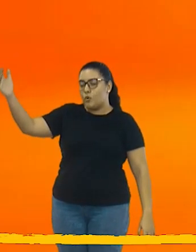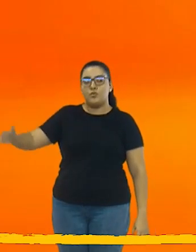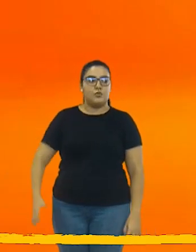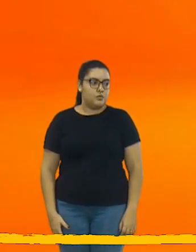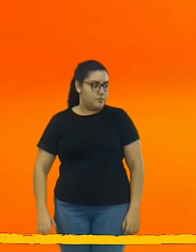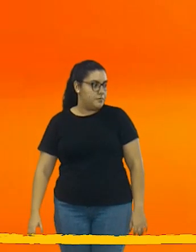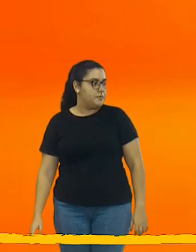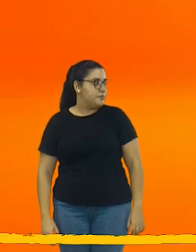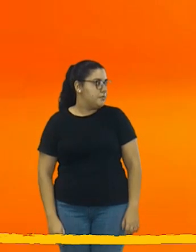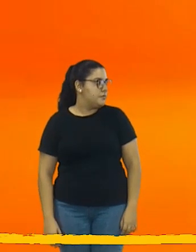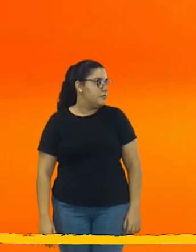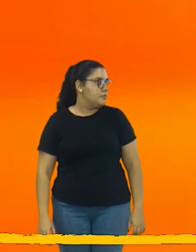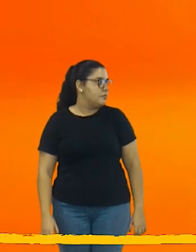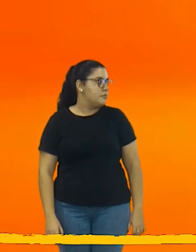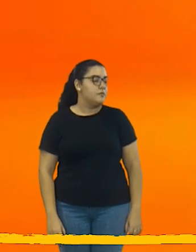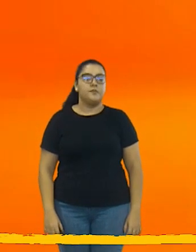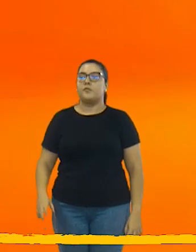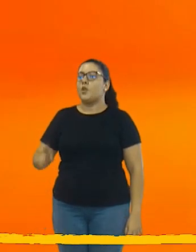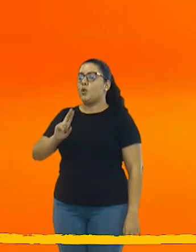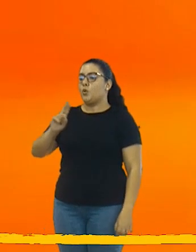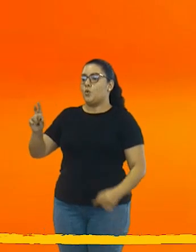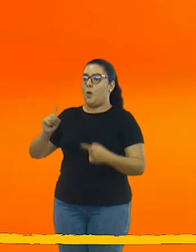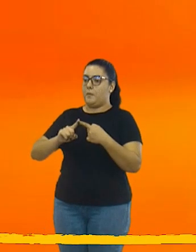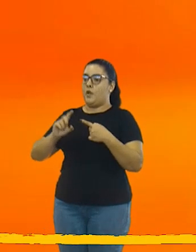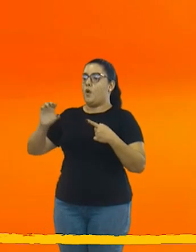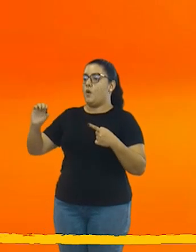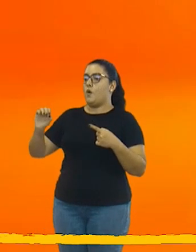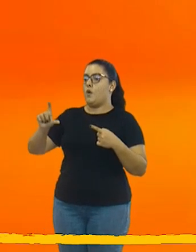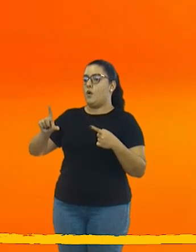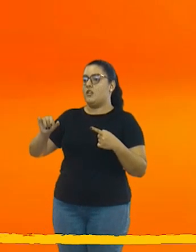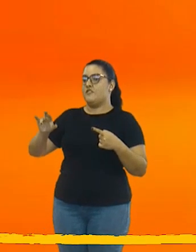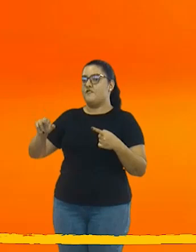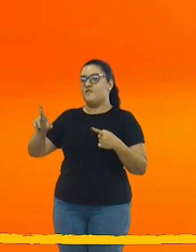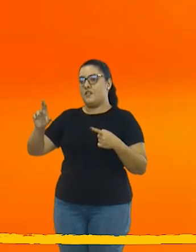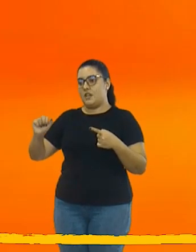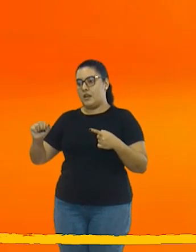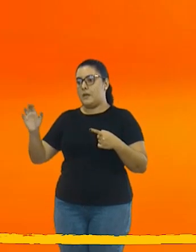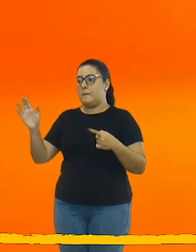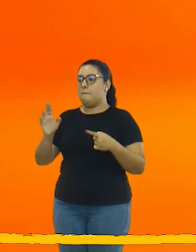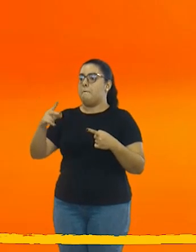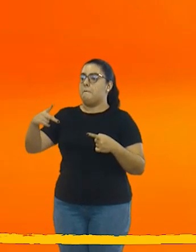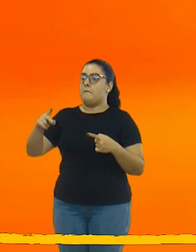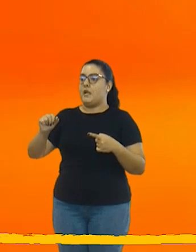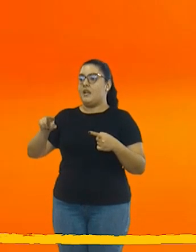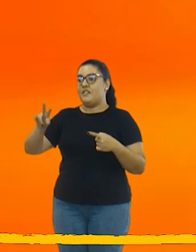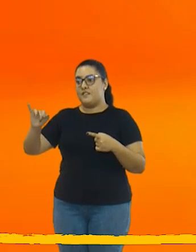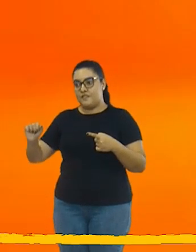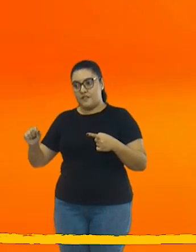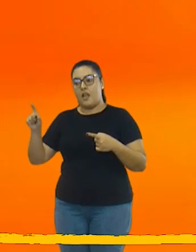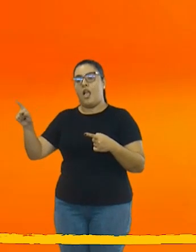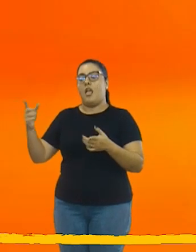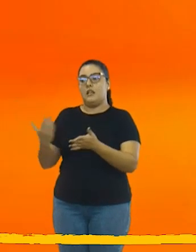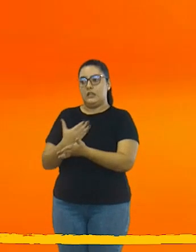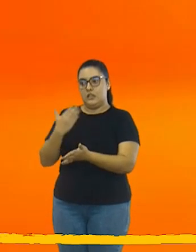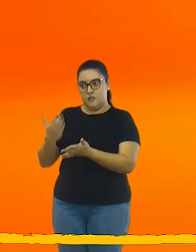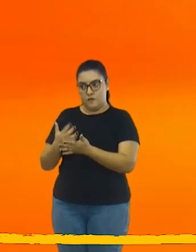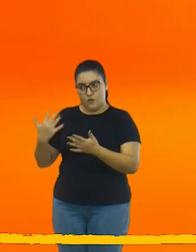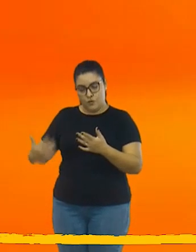passamos. Oliveira Paiva, Manuel de Oliveira Paiva, que escreveu Dona Guidinha do Poço.